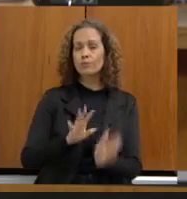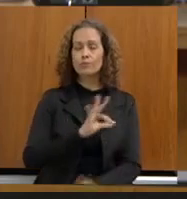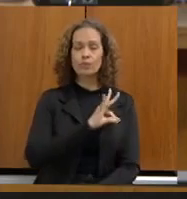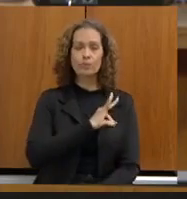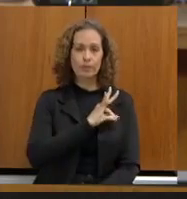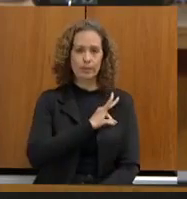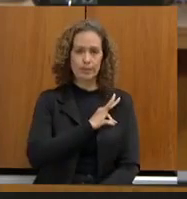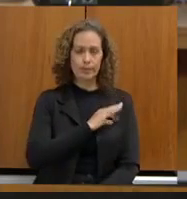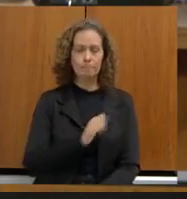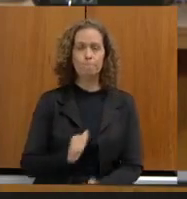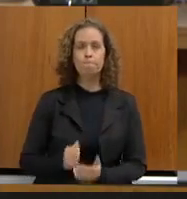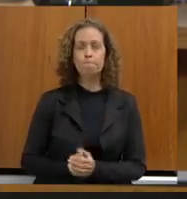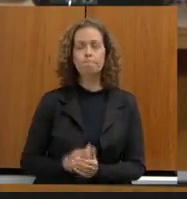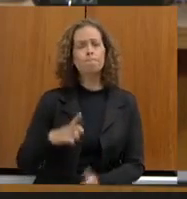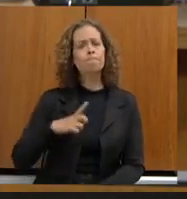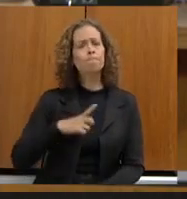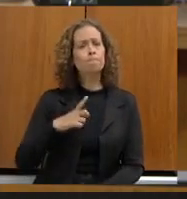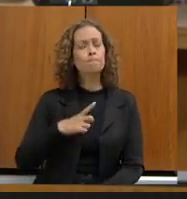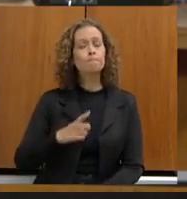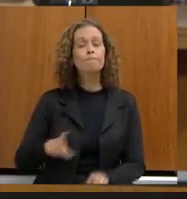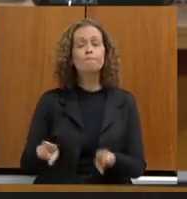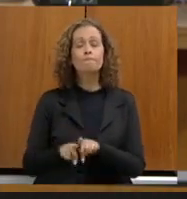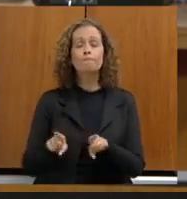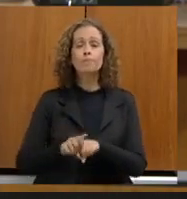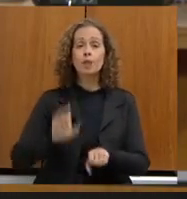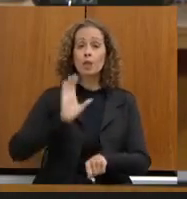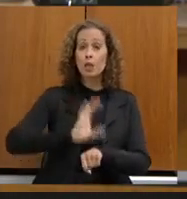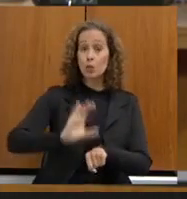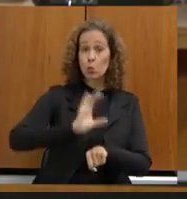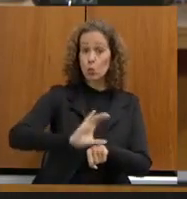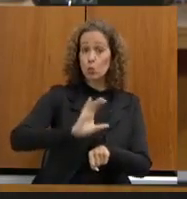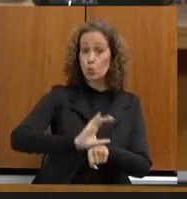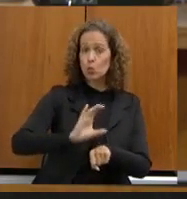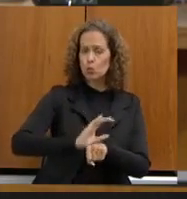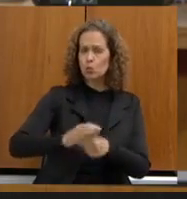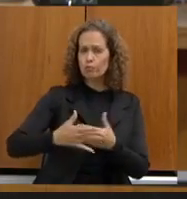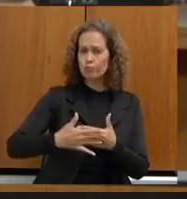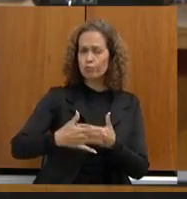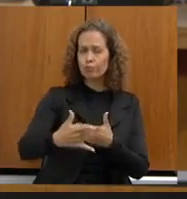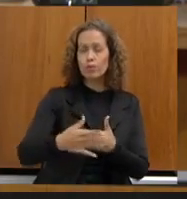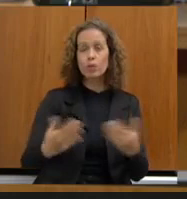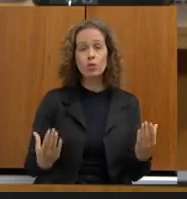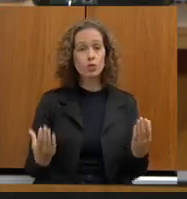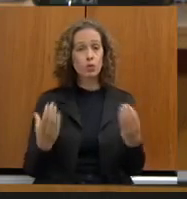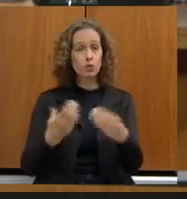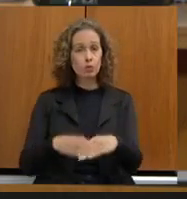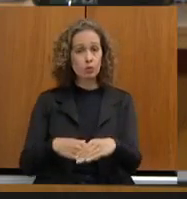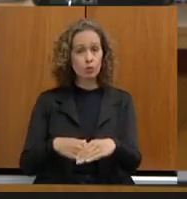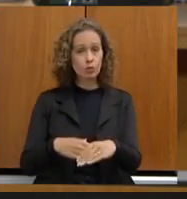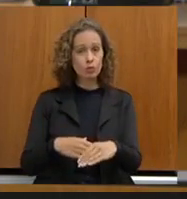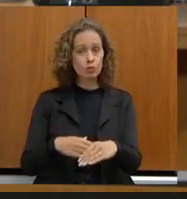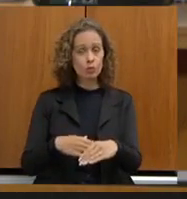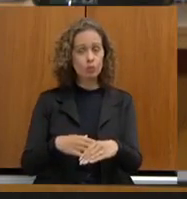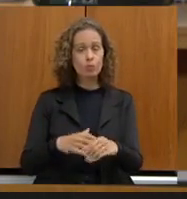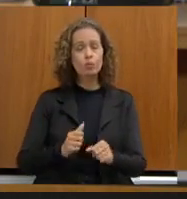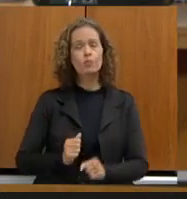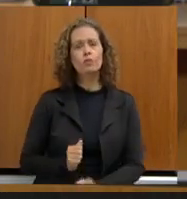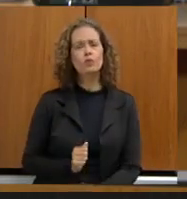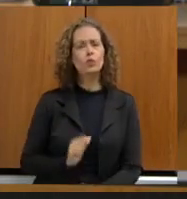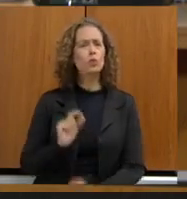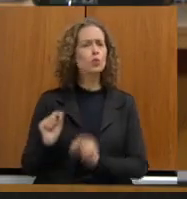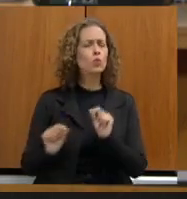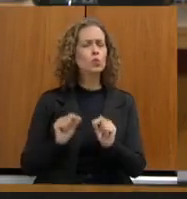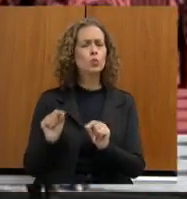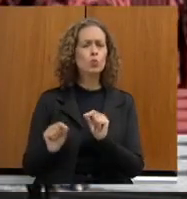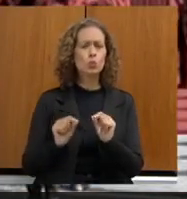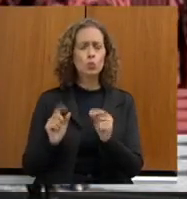nós temos em curso em andamento um concurso que cuja